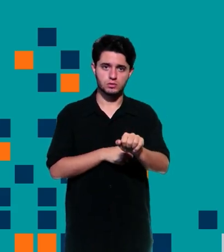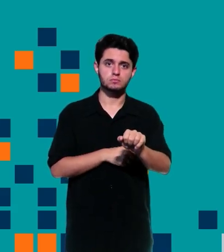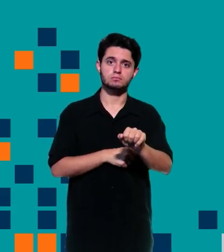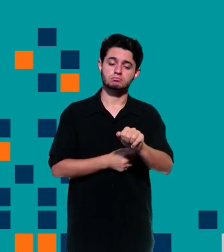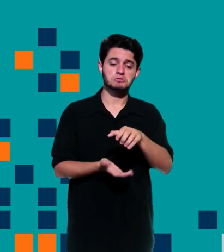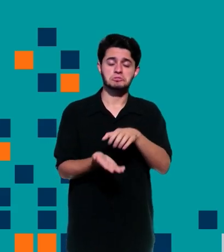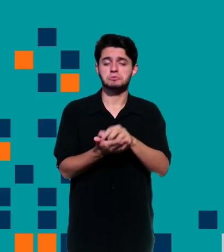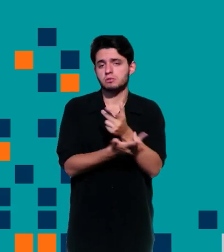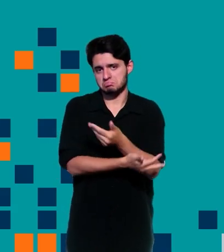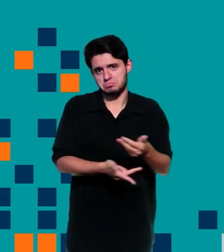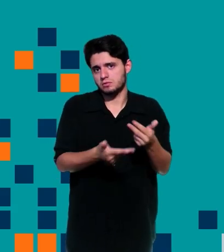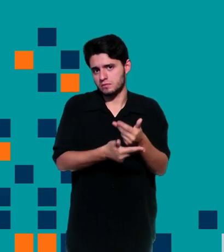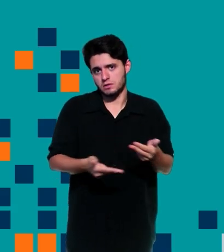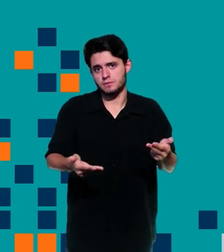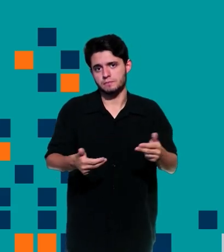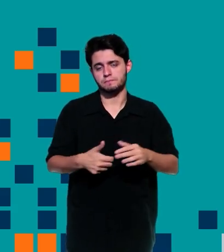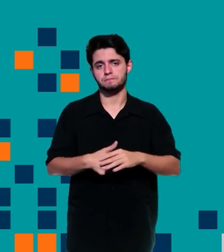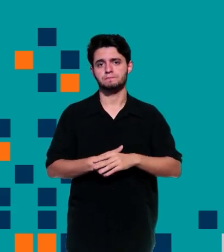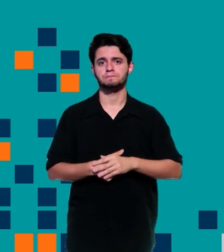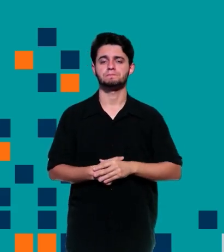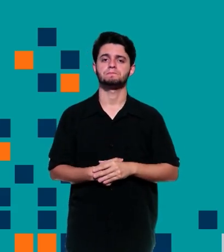escritório que